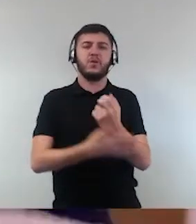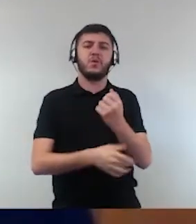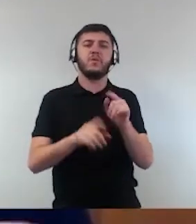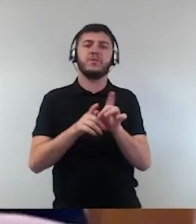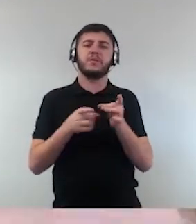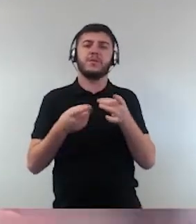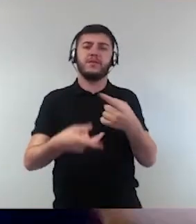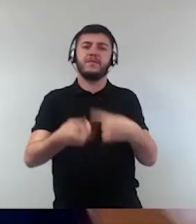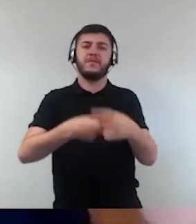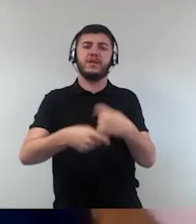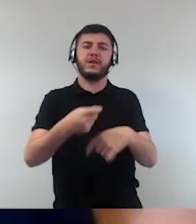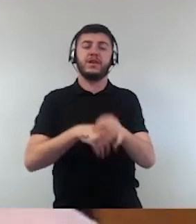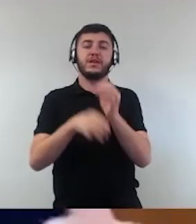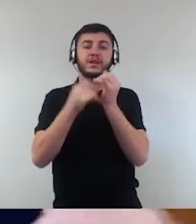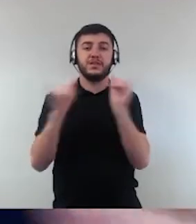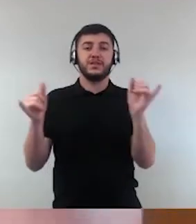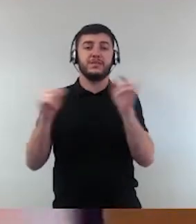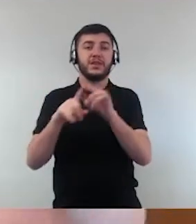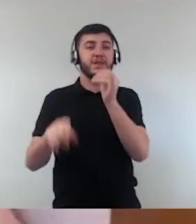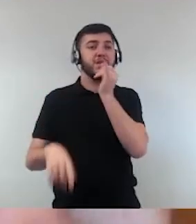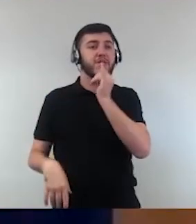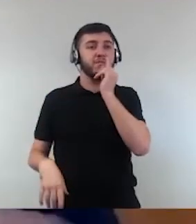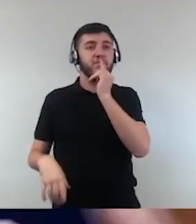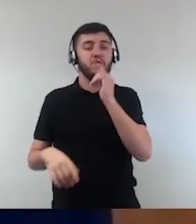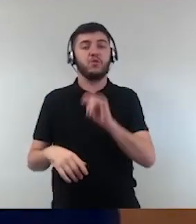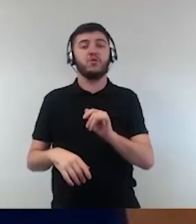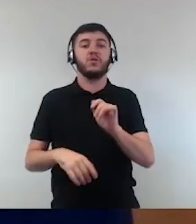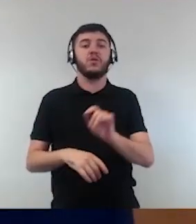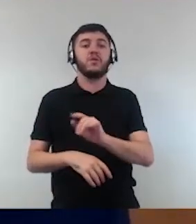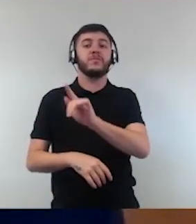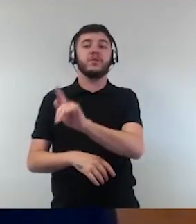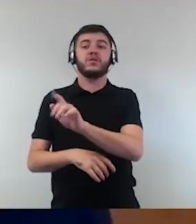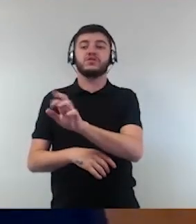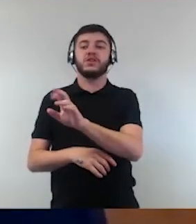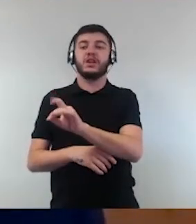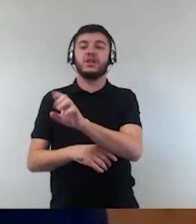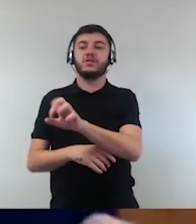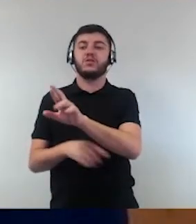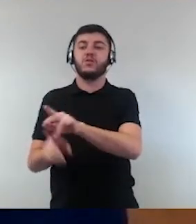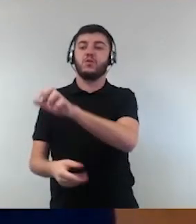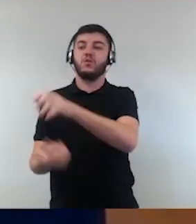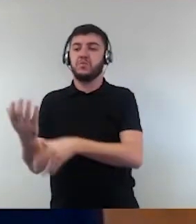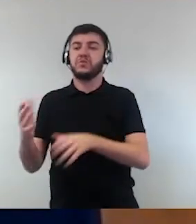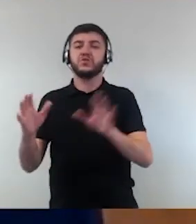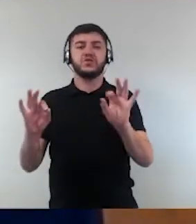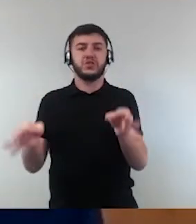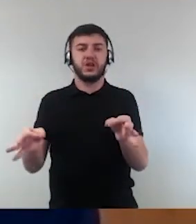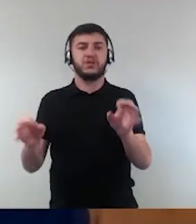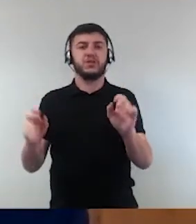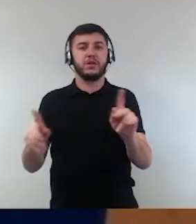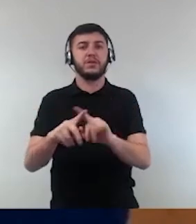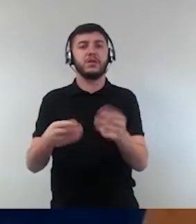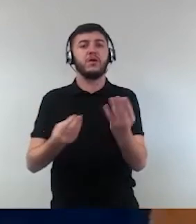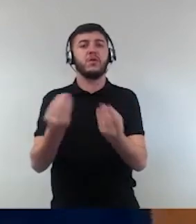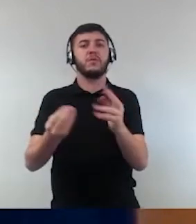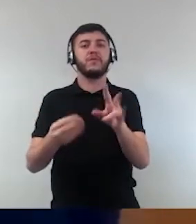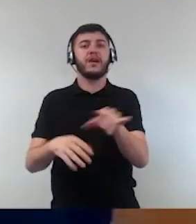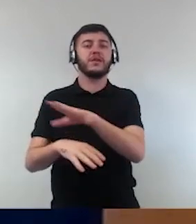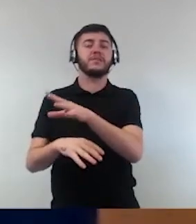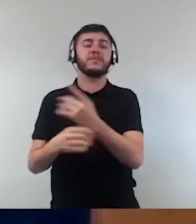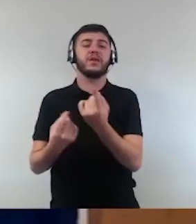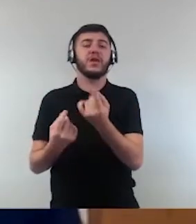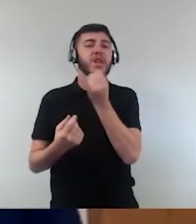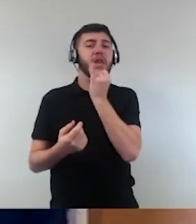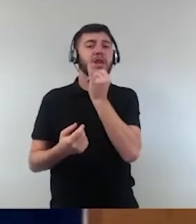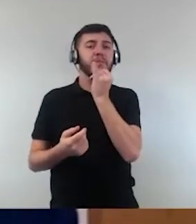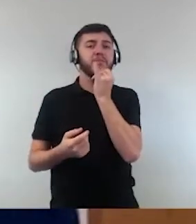dizer, o gerador está ali em tese tranquilo, mas como é que a distribuidora vai arcar com esse custo? Né? Sem repassar isso para a tarifa, porque o doutor Gustavo falou, não pode